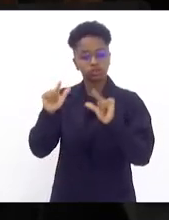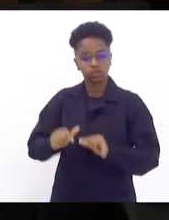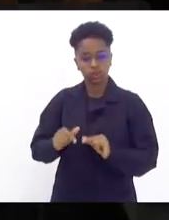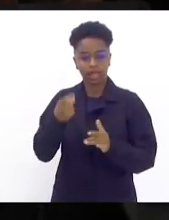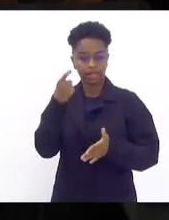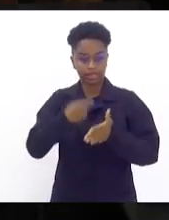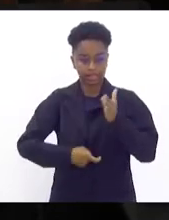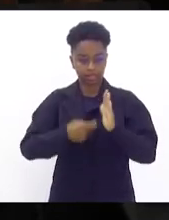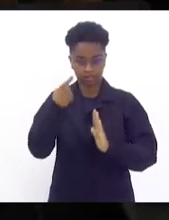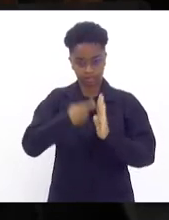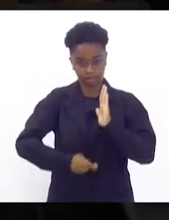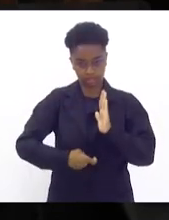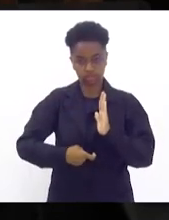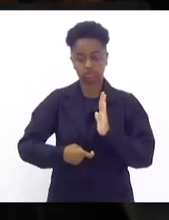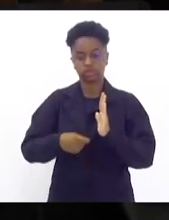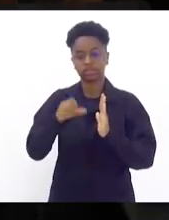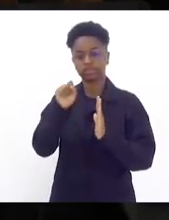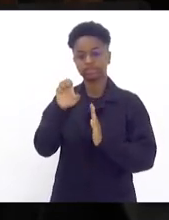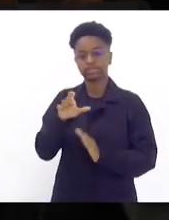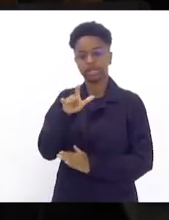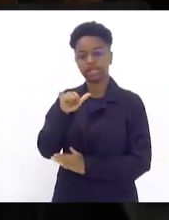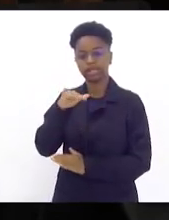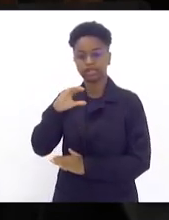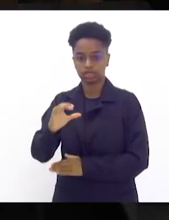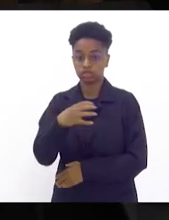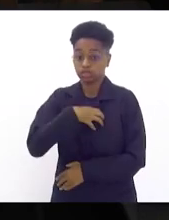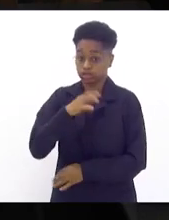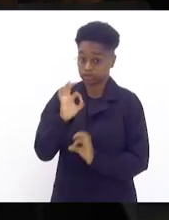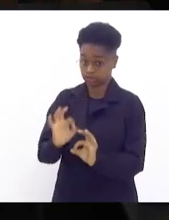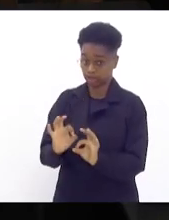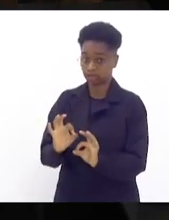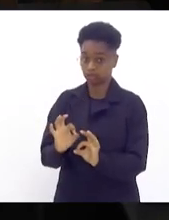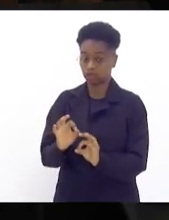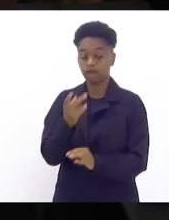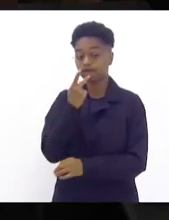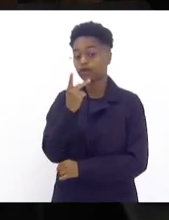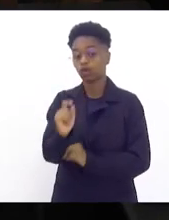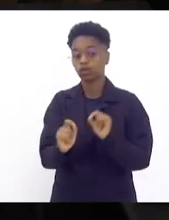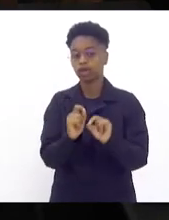juros Selic corretamente, diz que